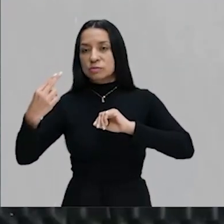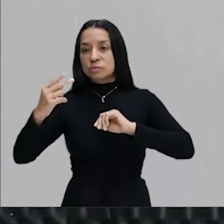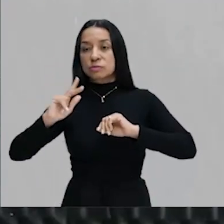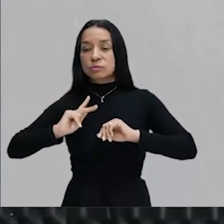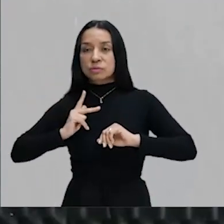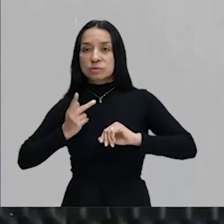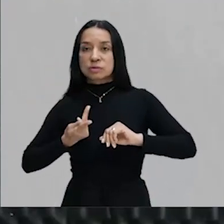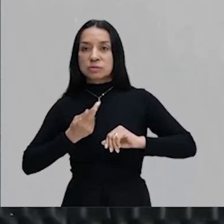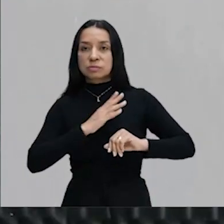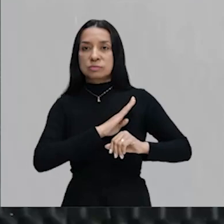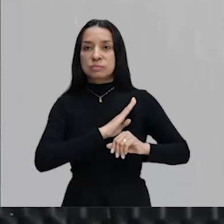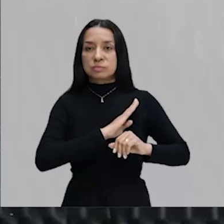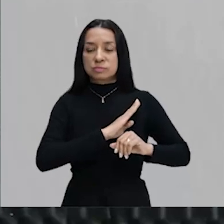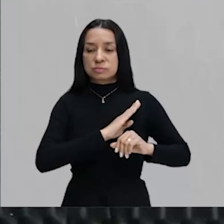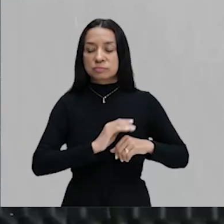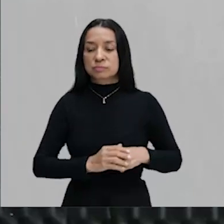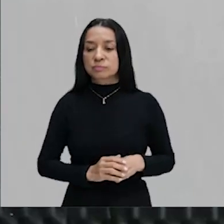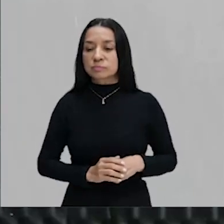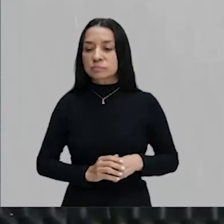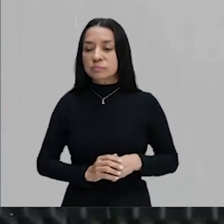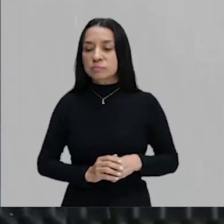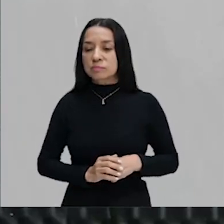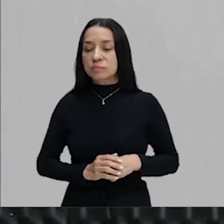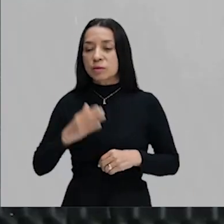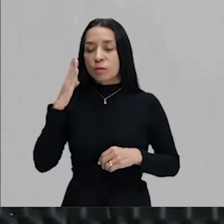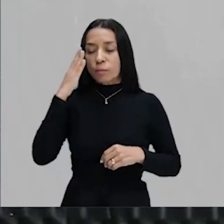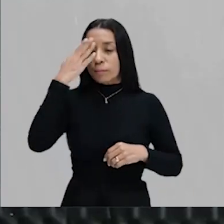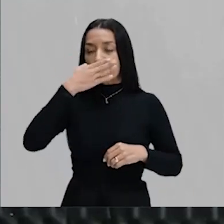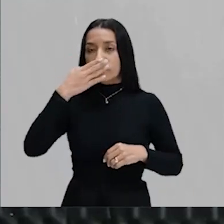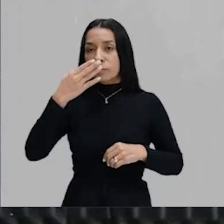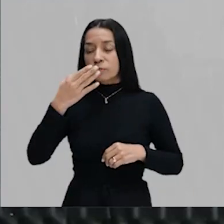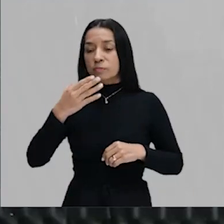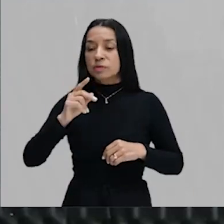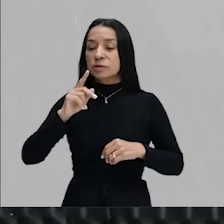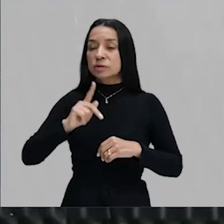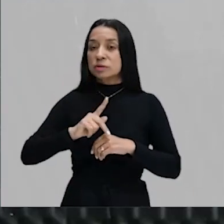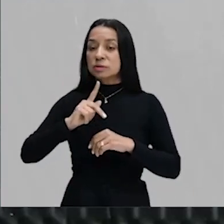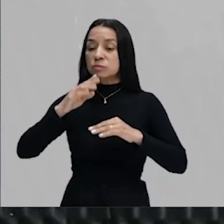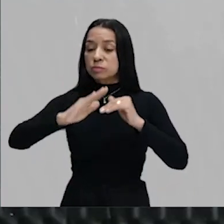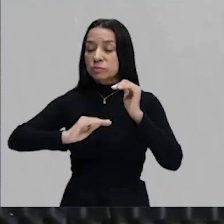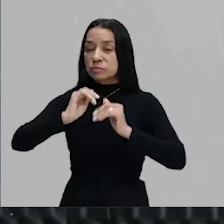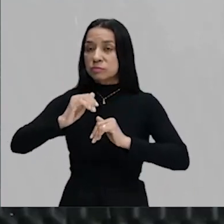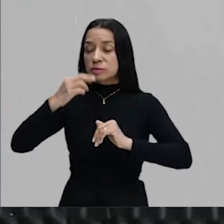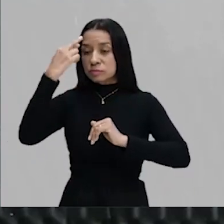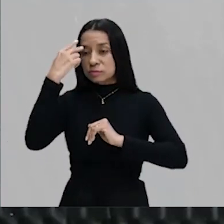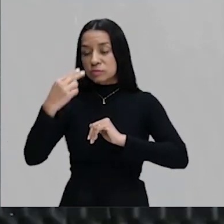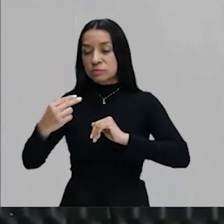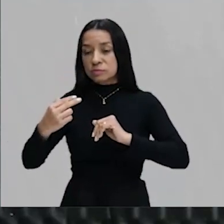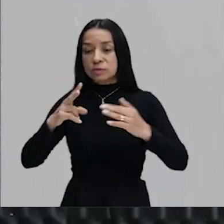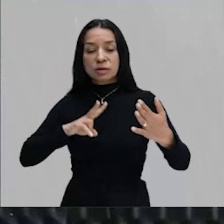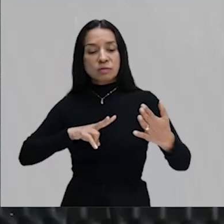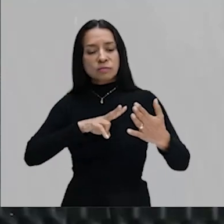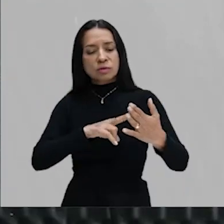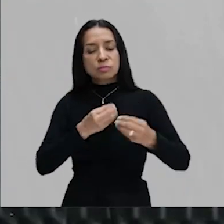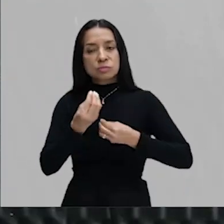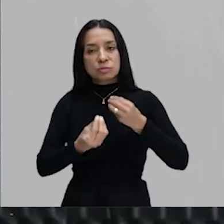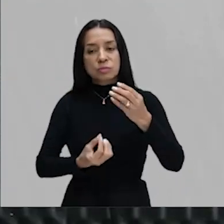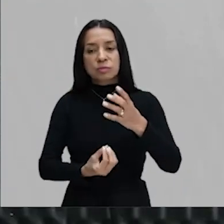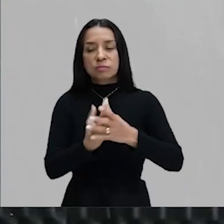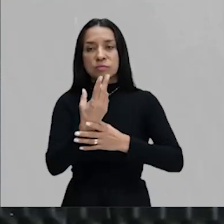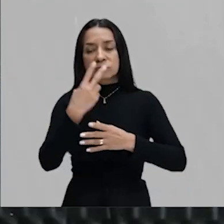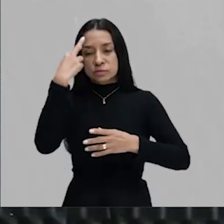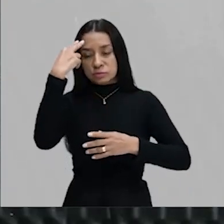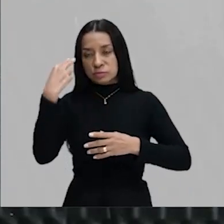parte da história dos hebreus. Tanto prova que nós, historiadores, olhamos a Bíblia como uma fonte histórica,